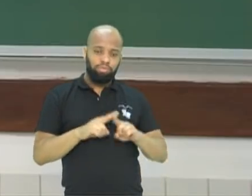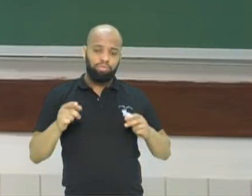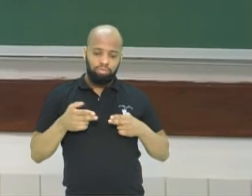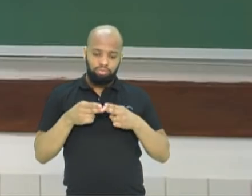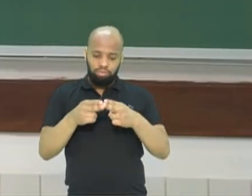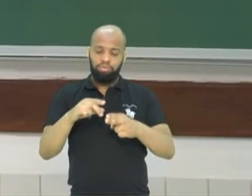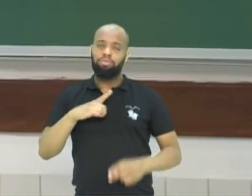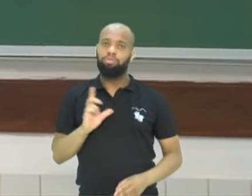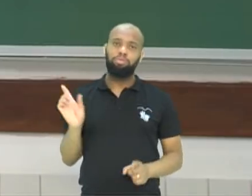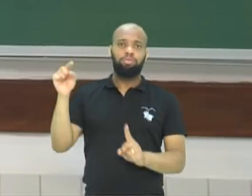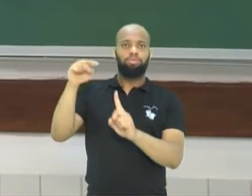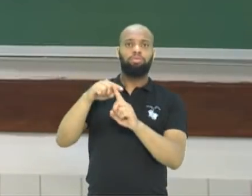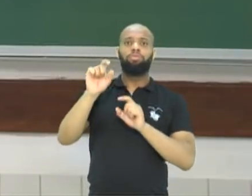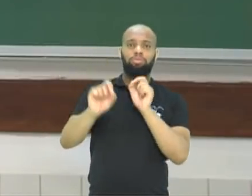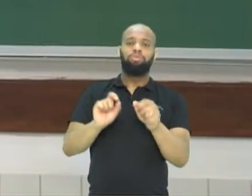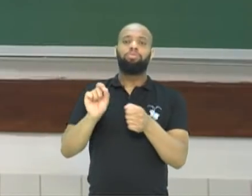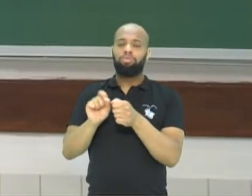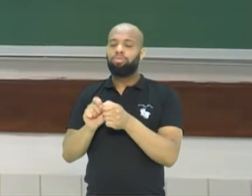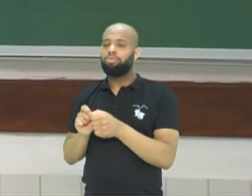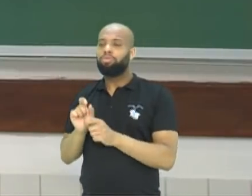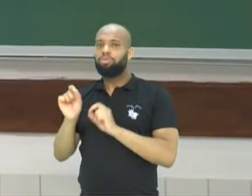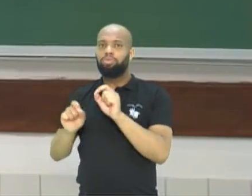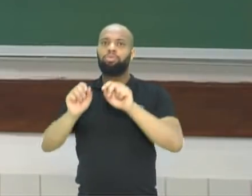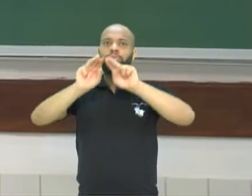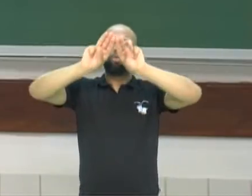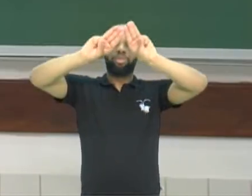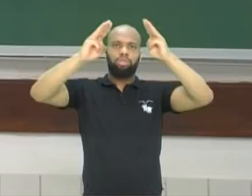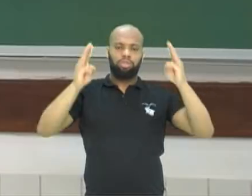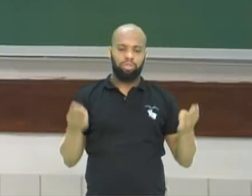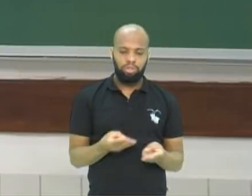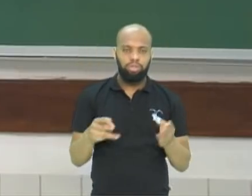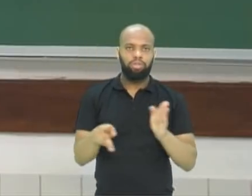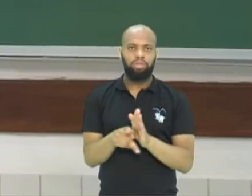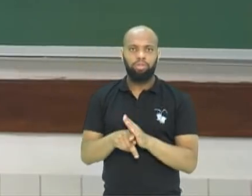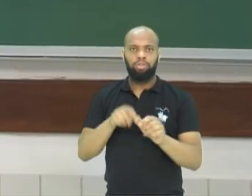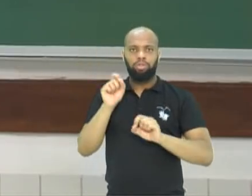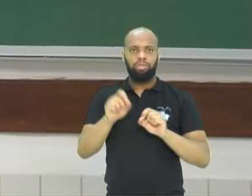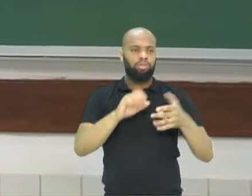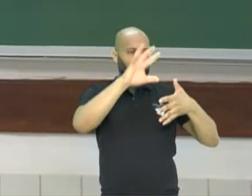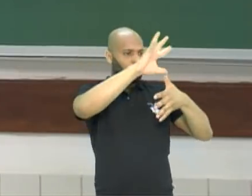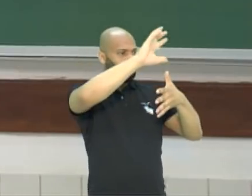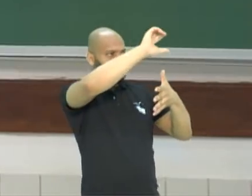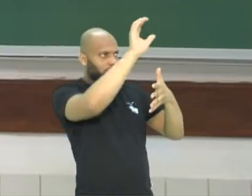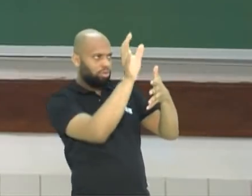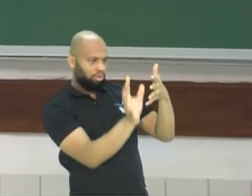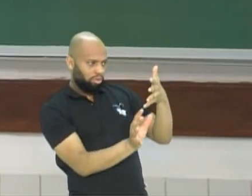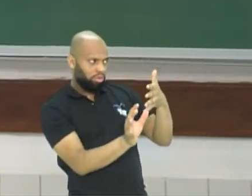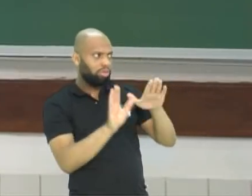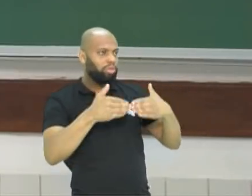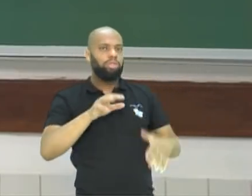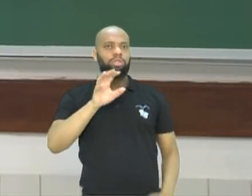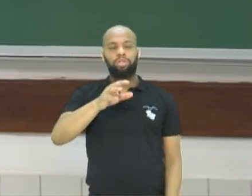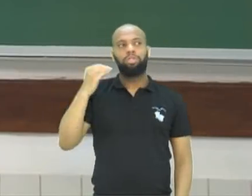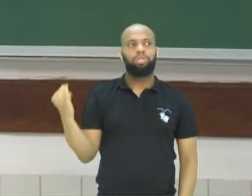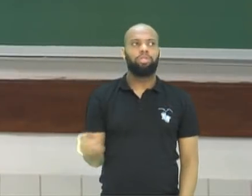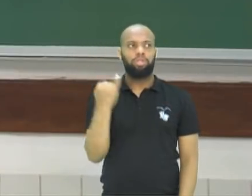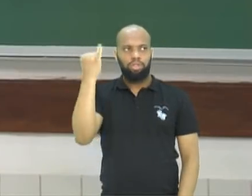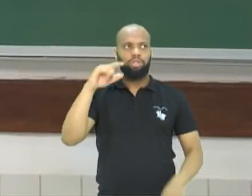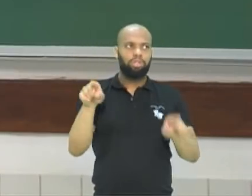tinha um objetivo, fazer um mapa cartográfico dessa costa brasileira. Isso, gente, foi muito